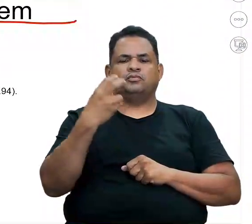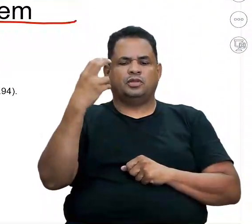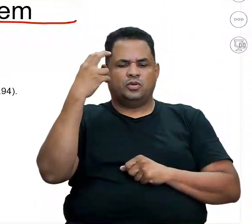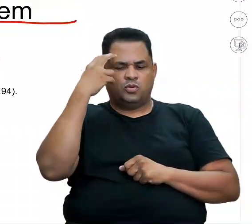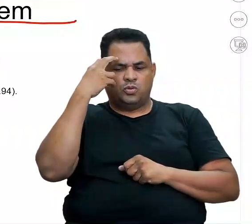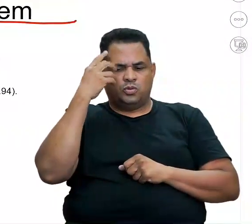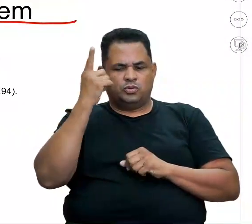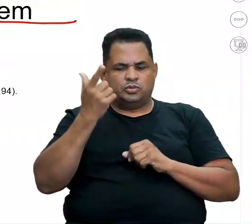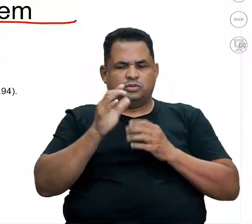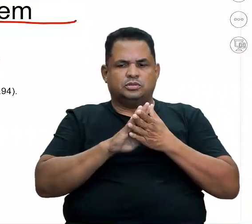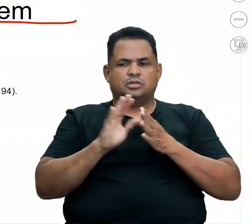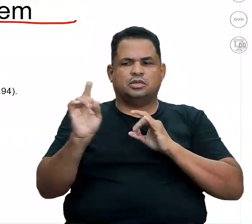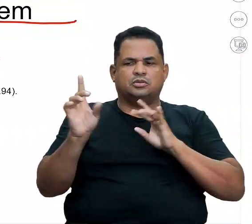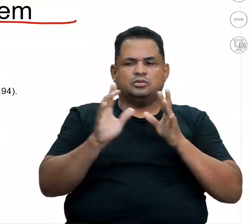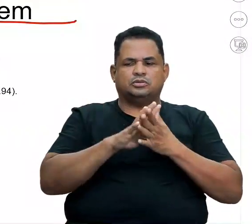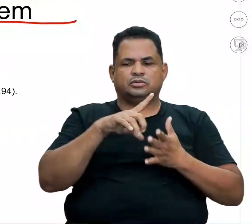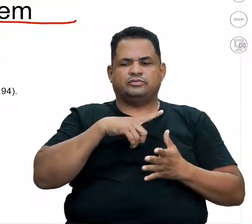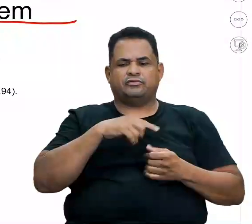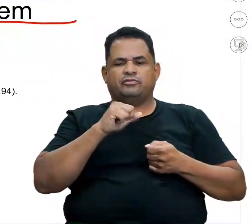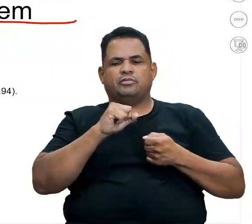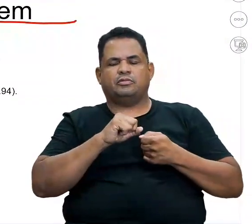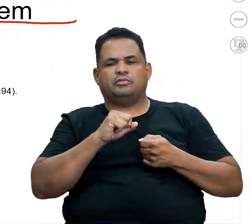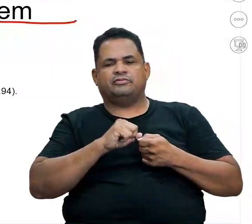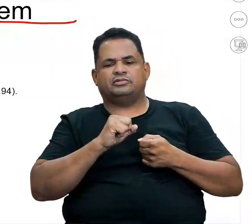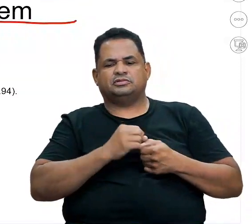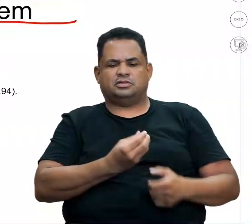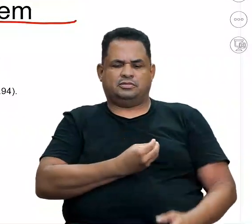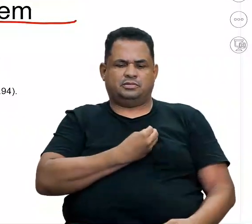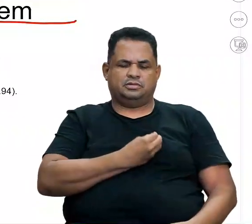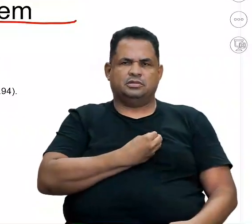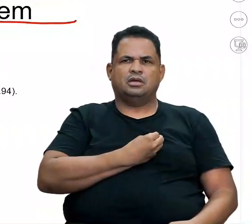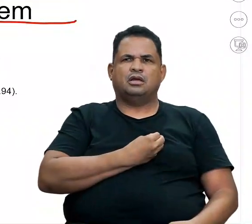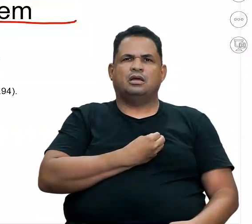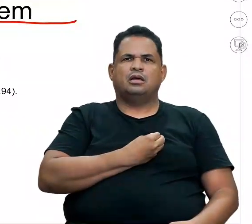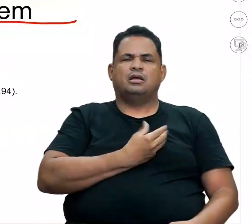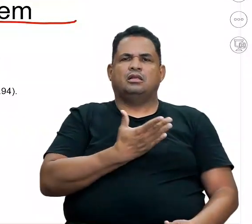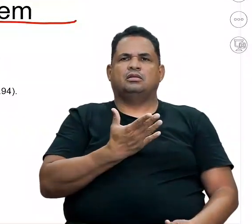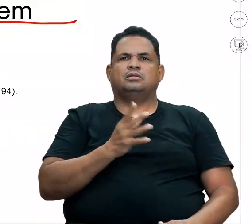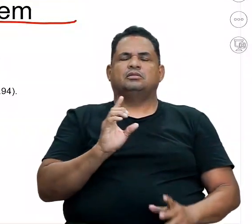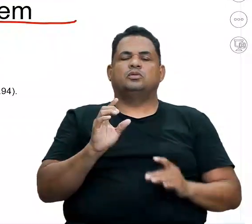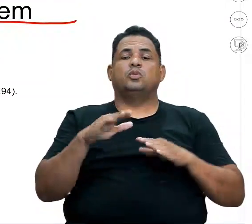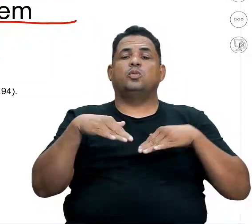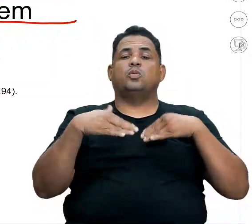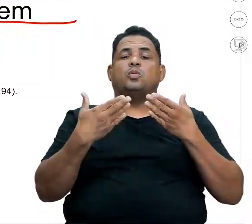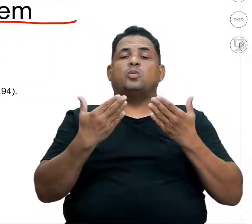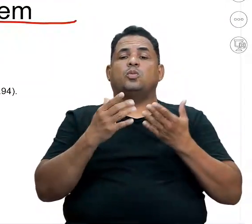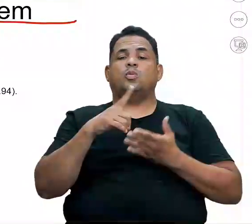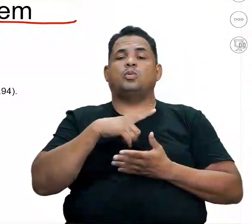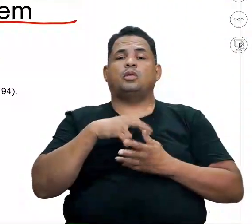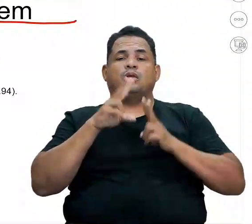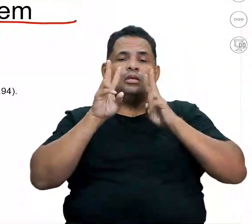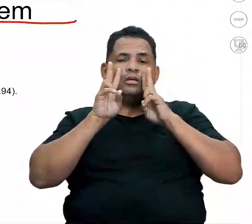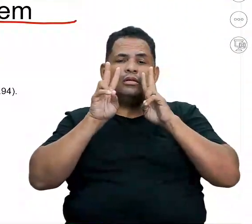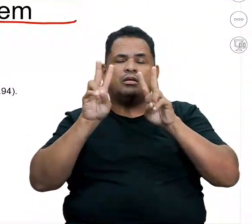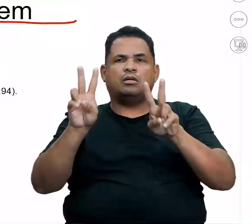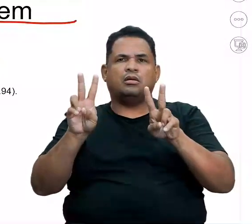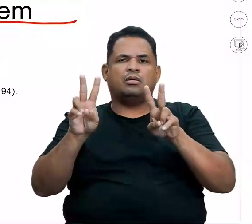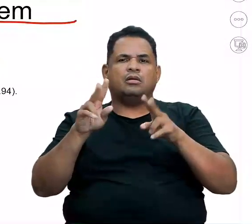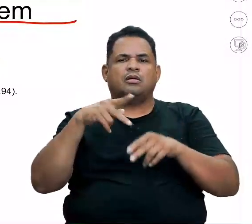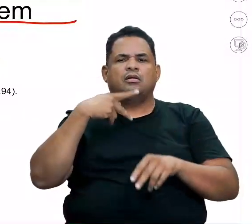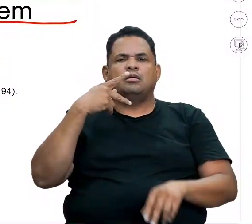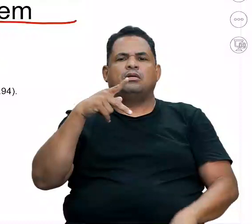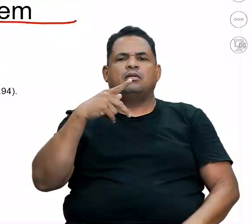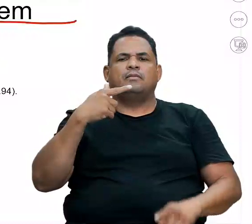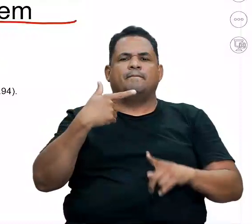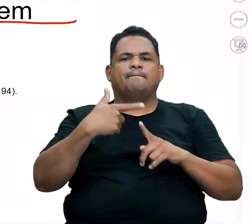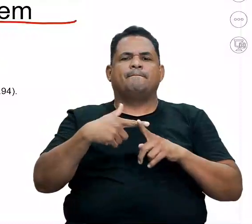forma de viver, de agir, de pensar, né? Então, quando alguém chega com essa visão aí, dizendo, porque